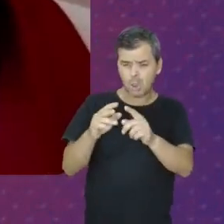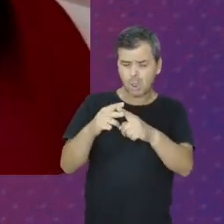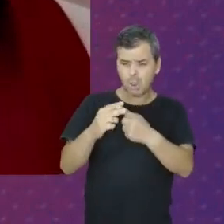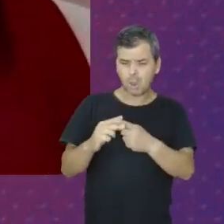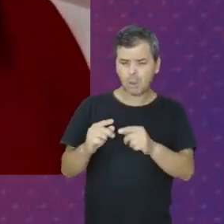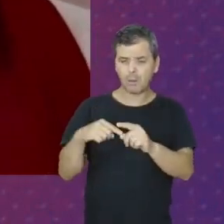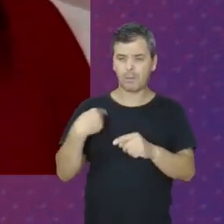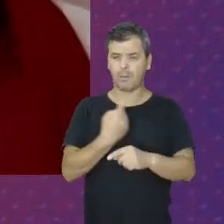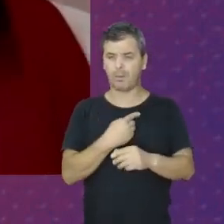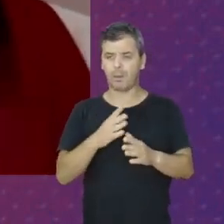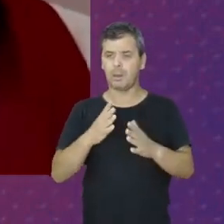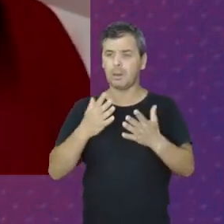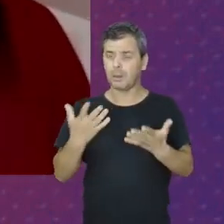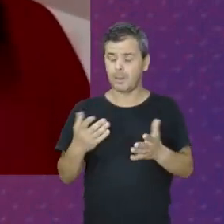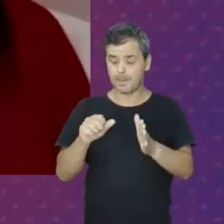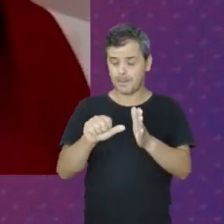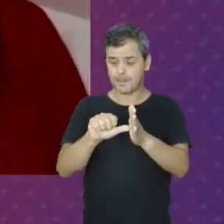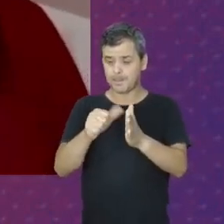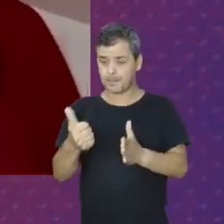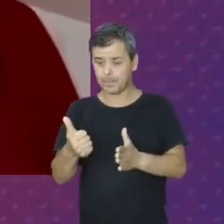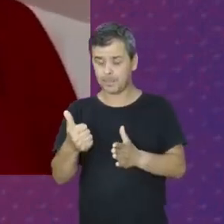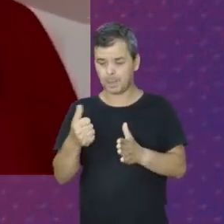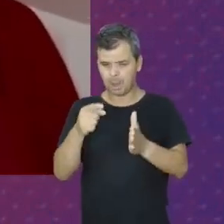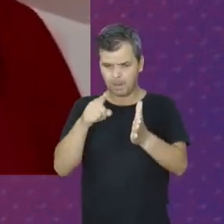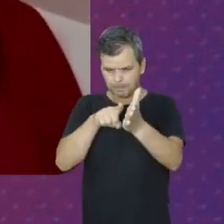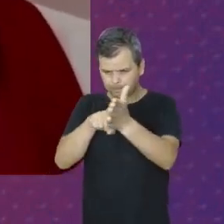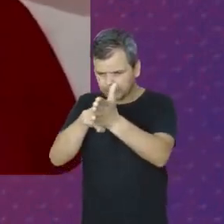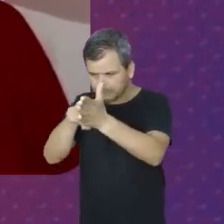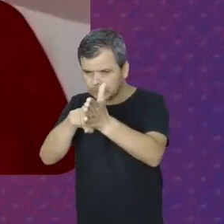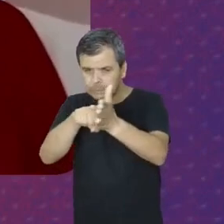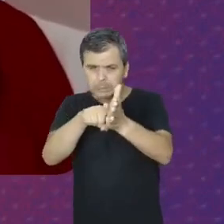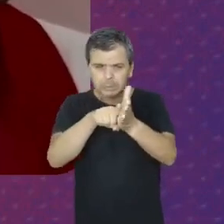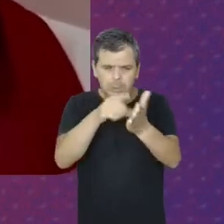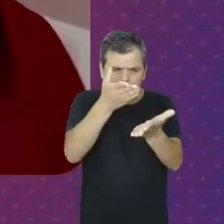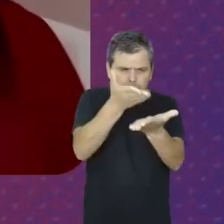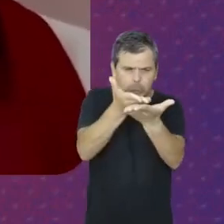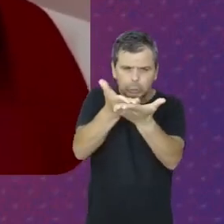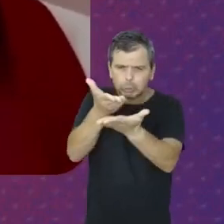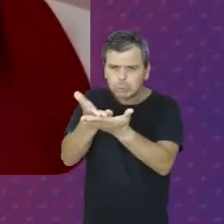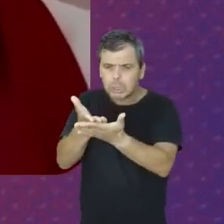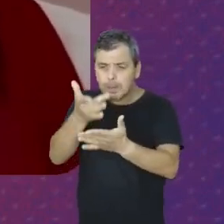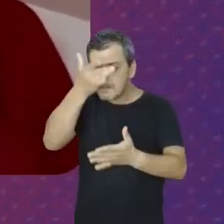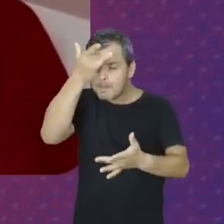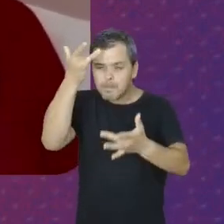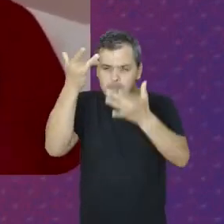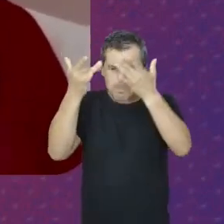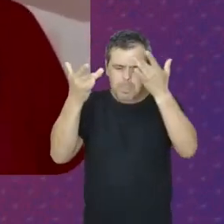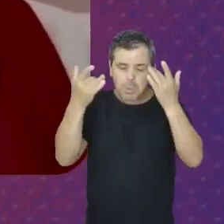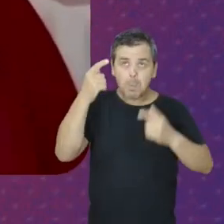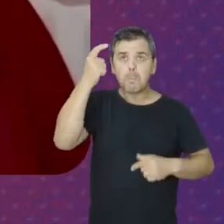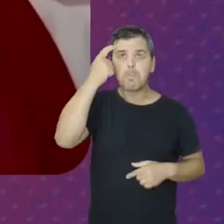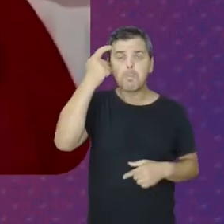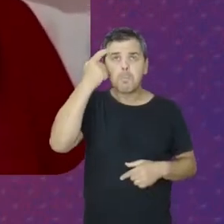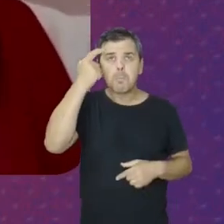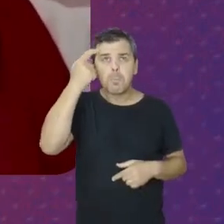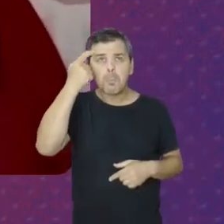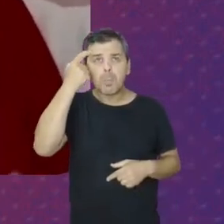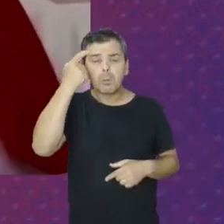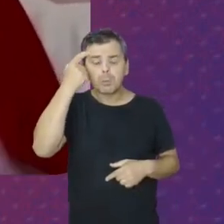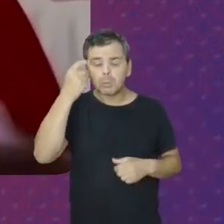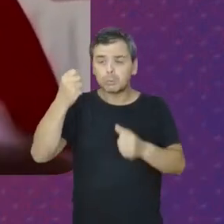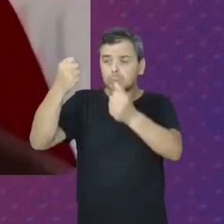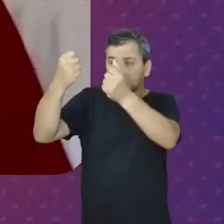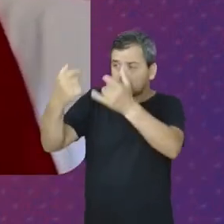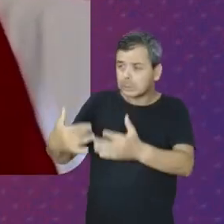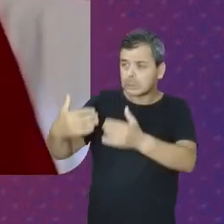racismo. Então, primeiro a gente investiga, tem estudo, tem pessoas que estão pensando, que estão dizendo